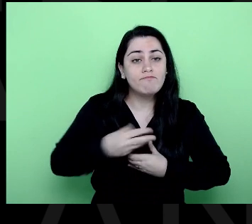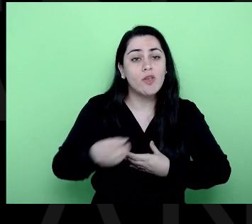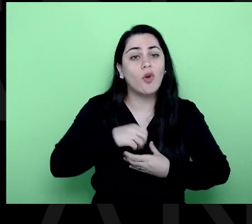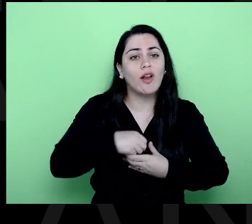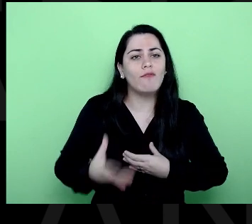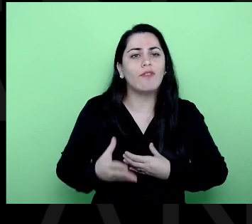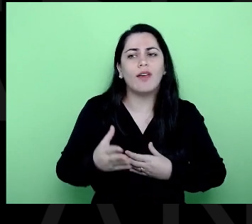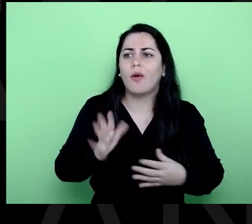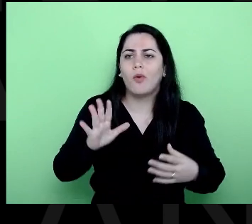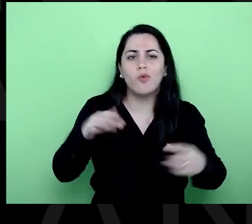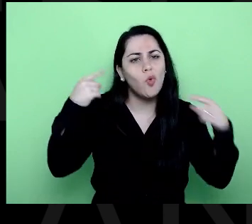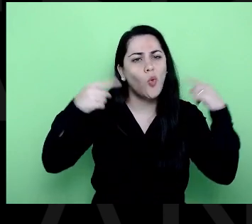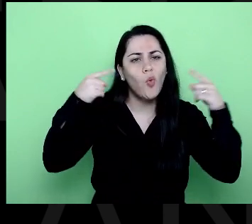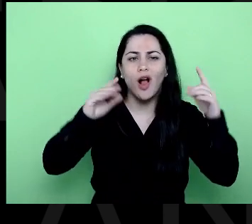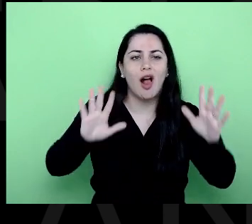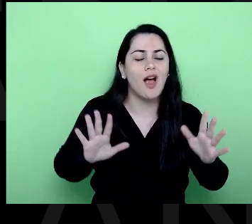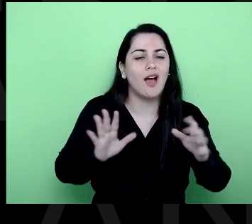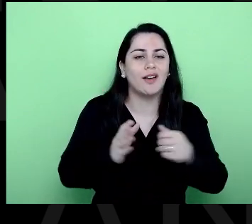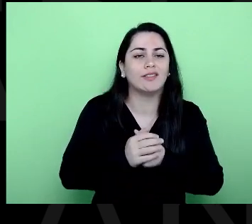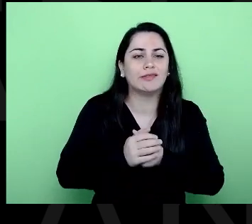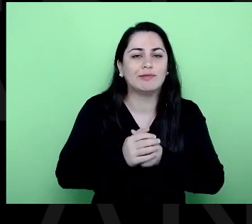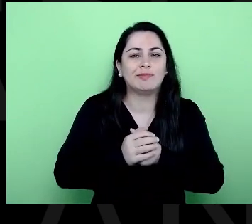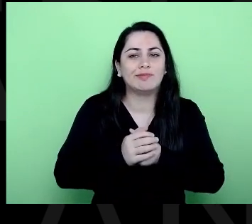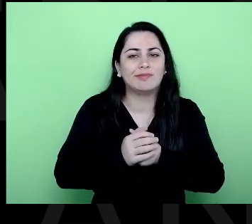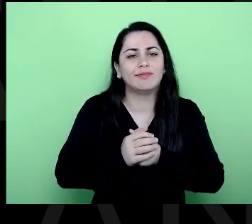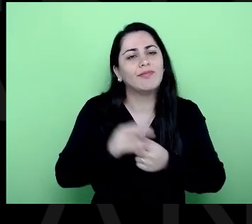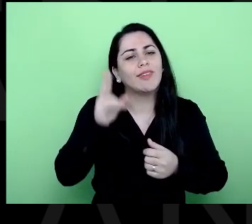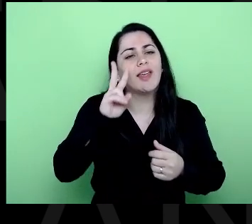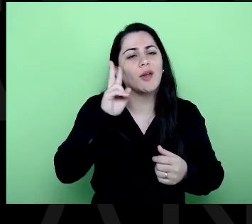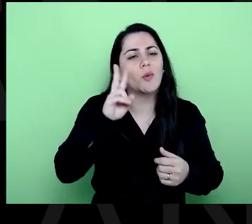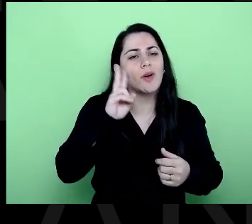uma coisa de louco. É uma coisa de louco, como. Eu lembro quando